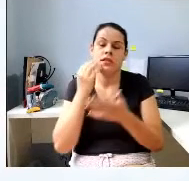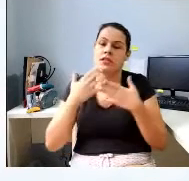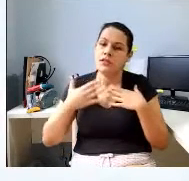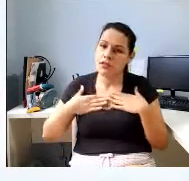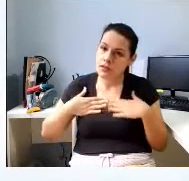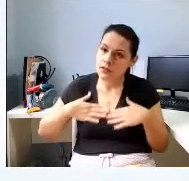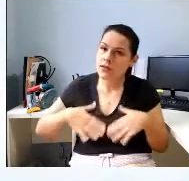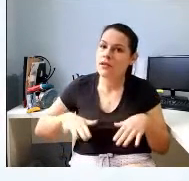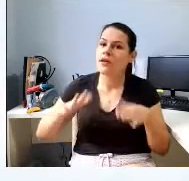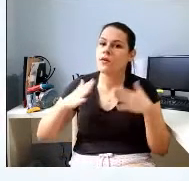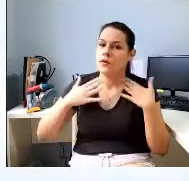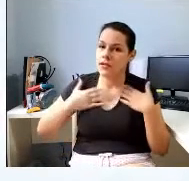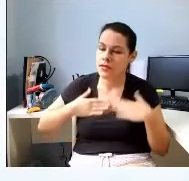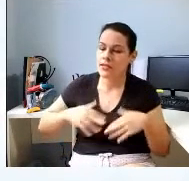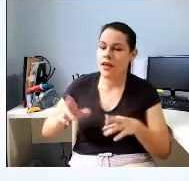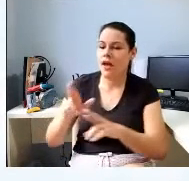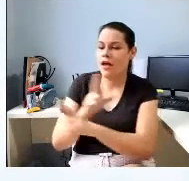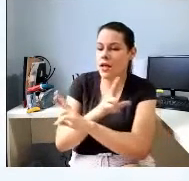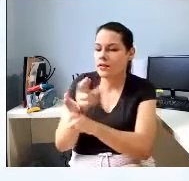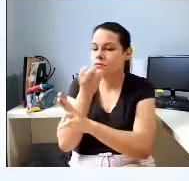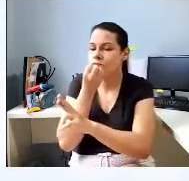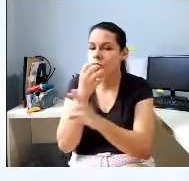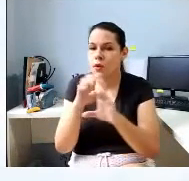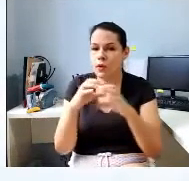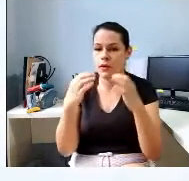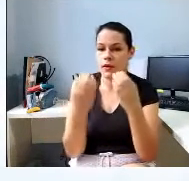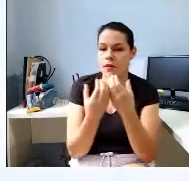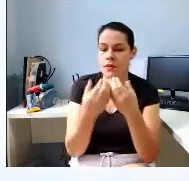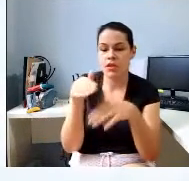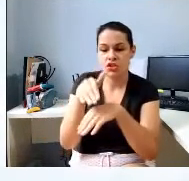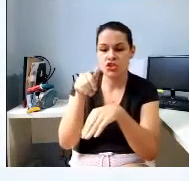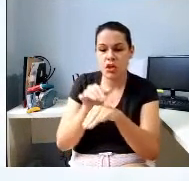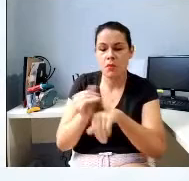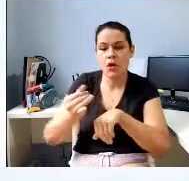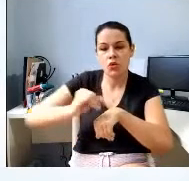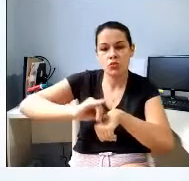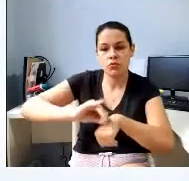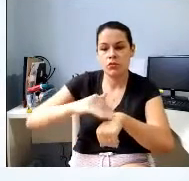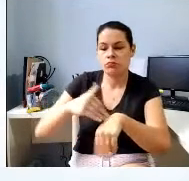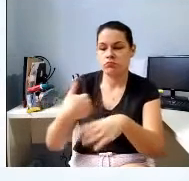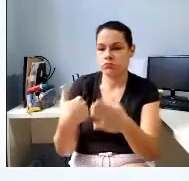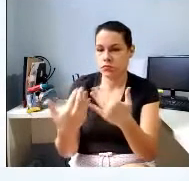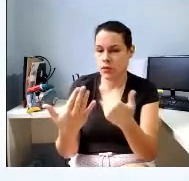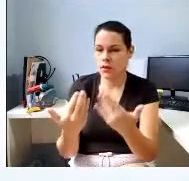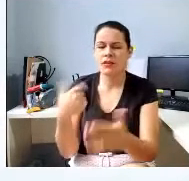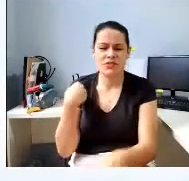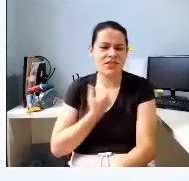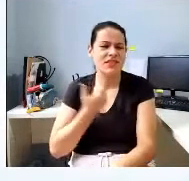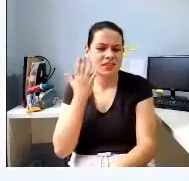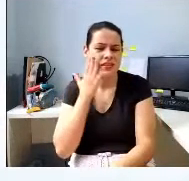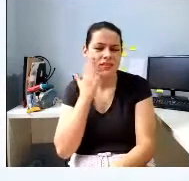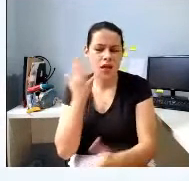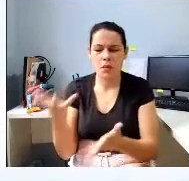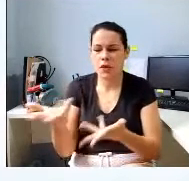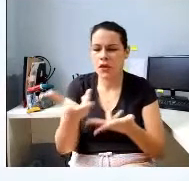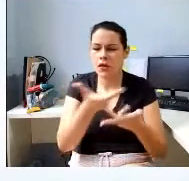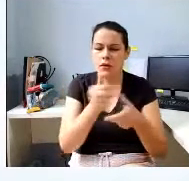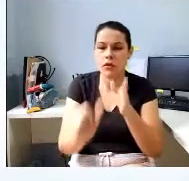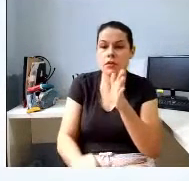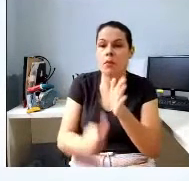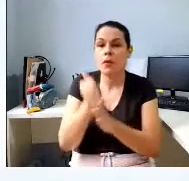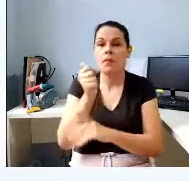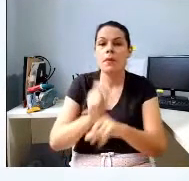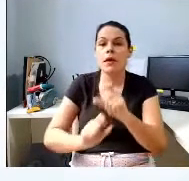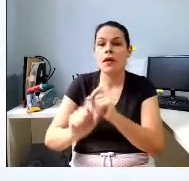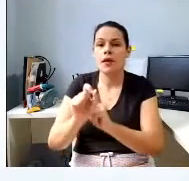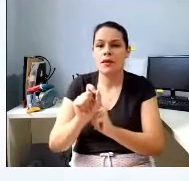relações com a Câmara, trazendo o Centrão, e nós sabemos que trouxe, primeiro, com o canto